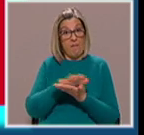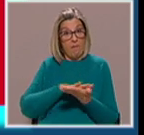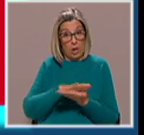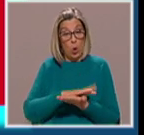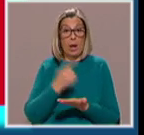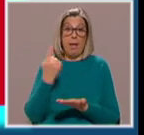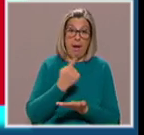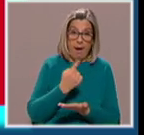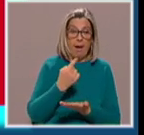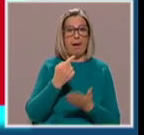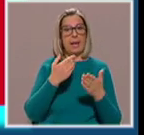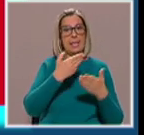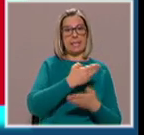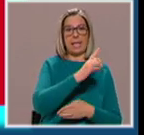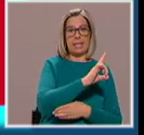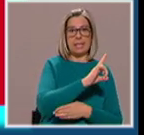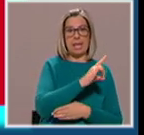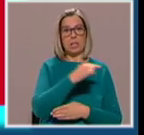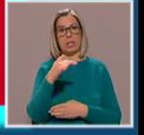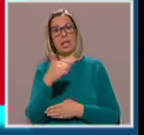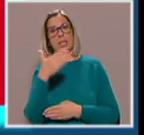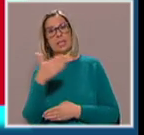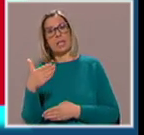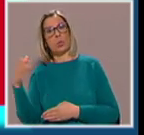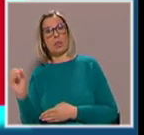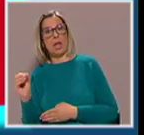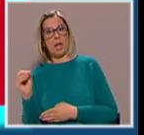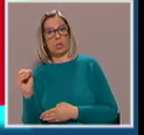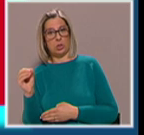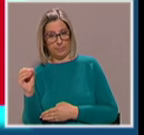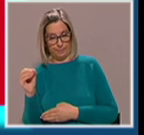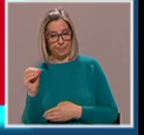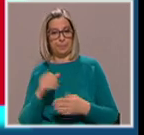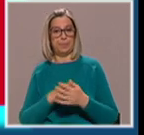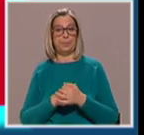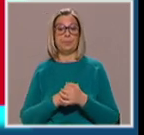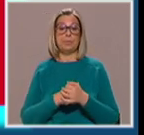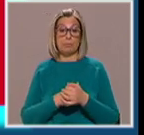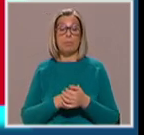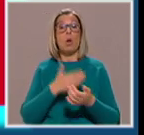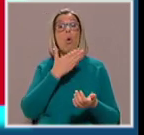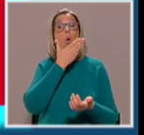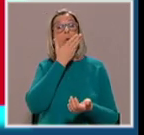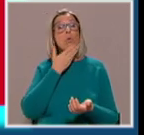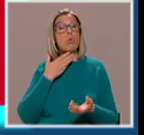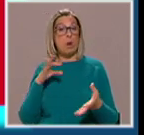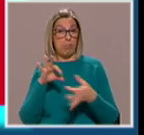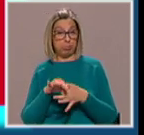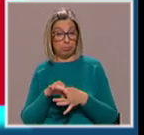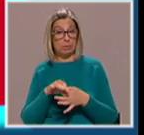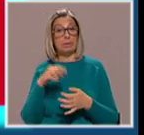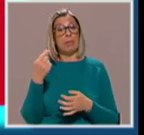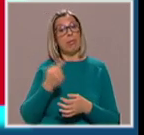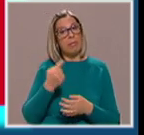situar-se entre os 76 e os 110 mg por decilitro de sangue. Os valores de colesterol total deverão